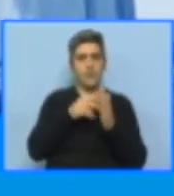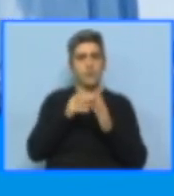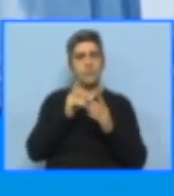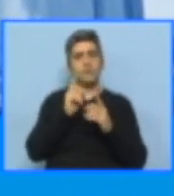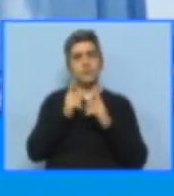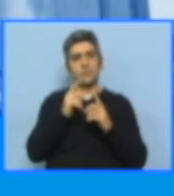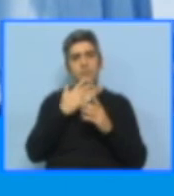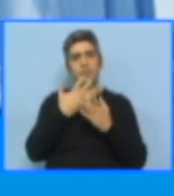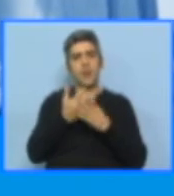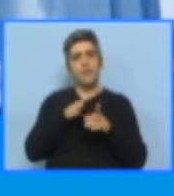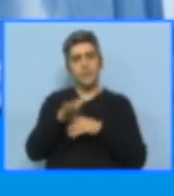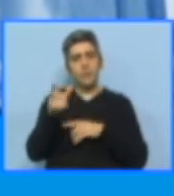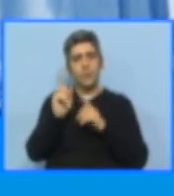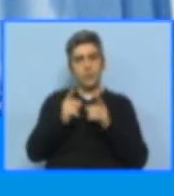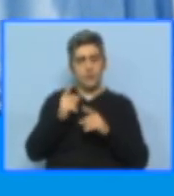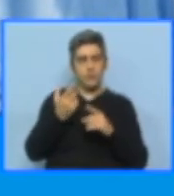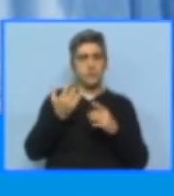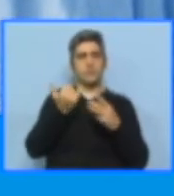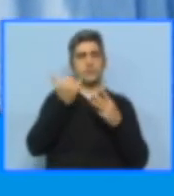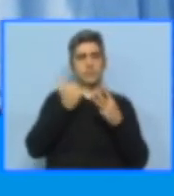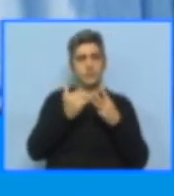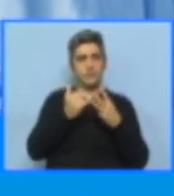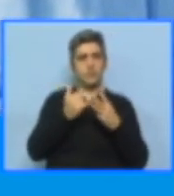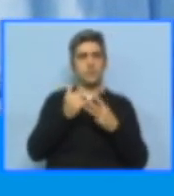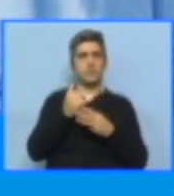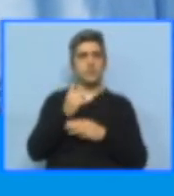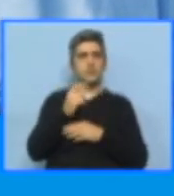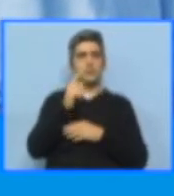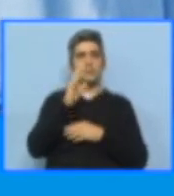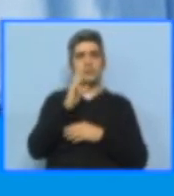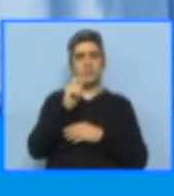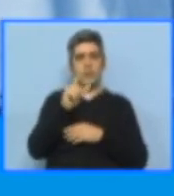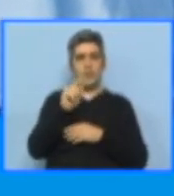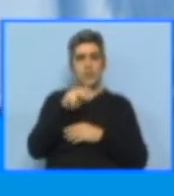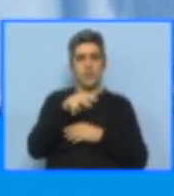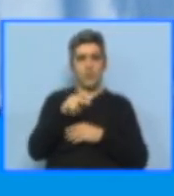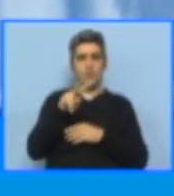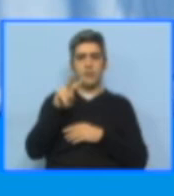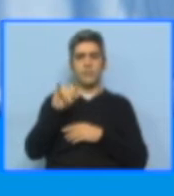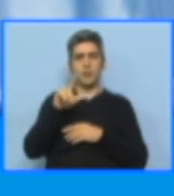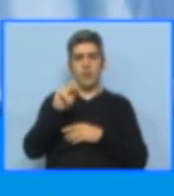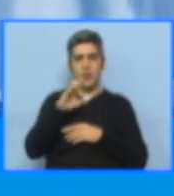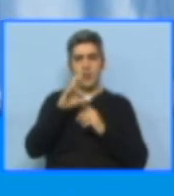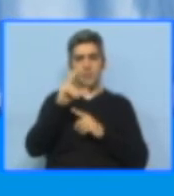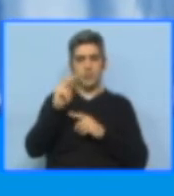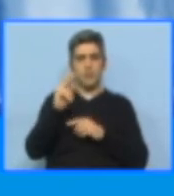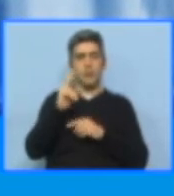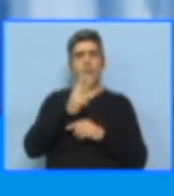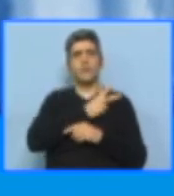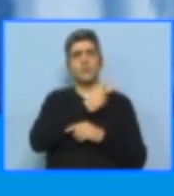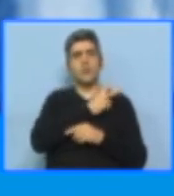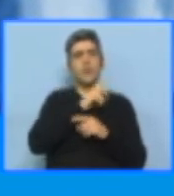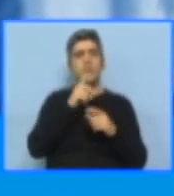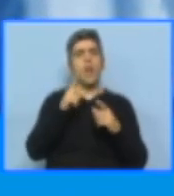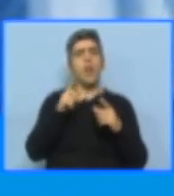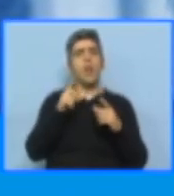Lutero. A seguir temos Helena Vilaça, que é professora também na Faculdade de Letras da Universidade do